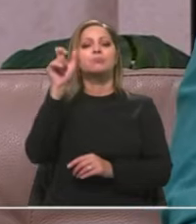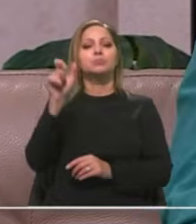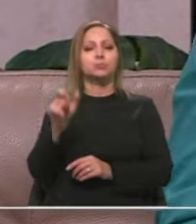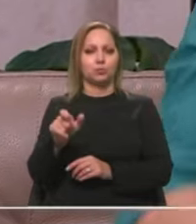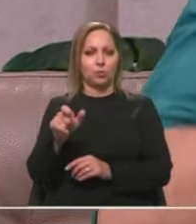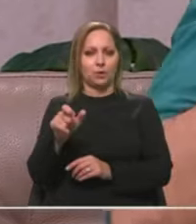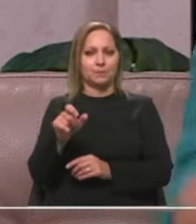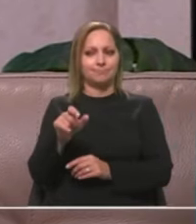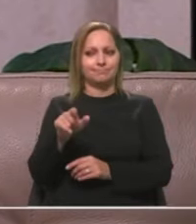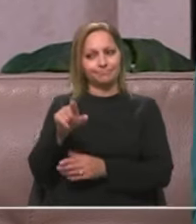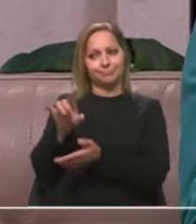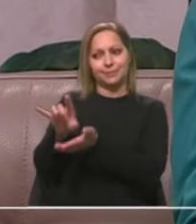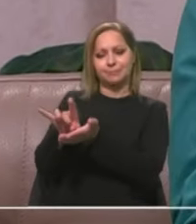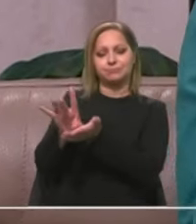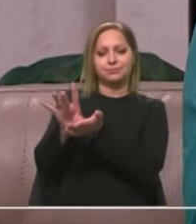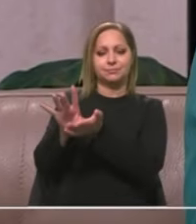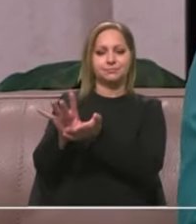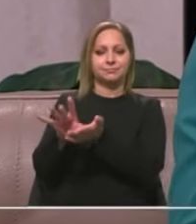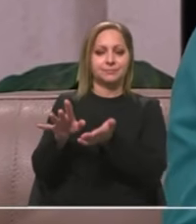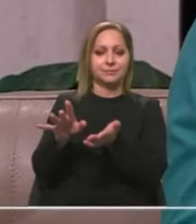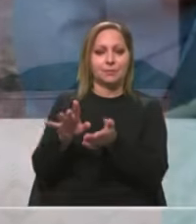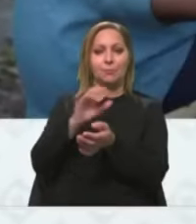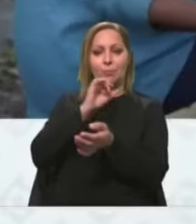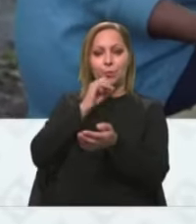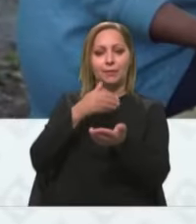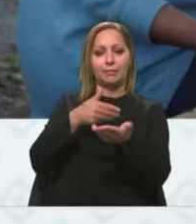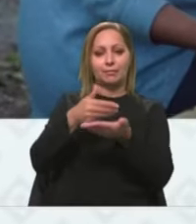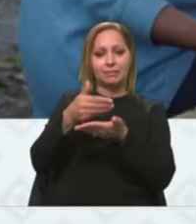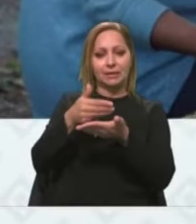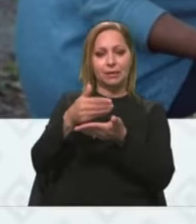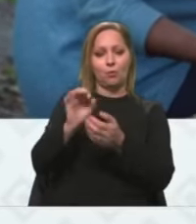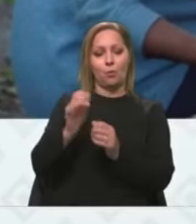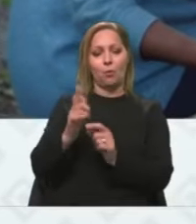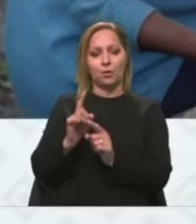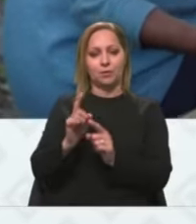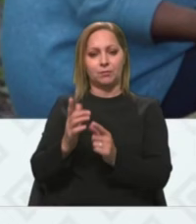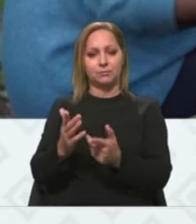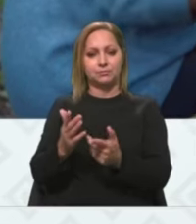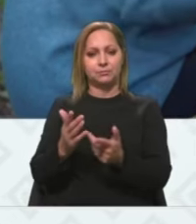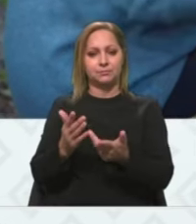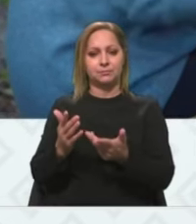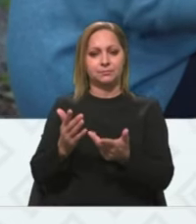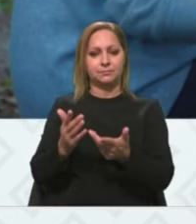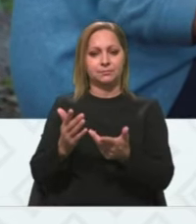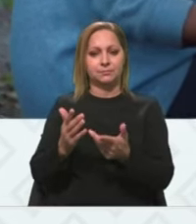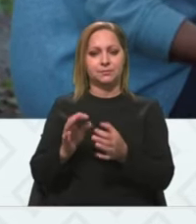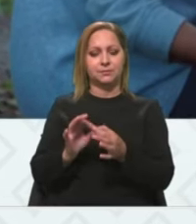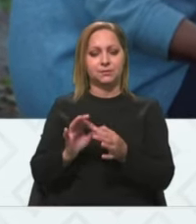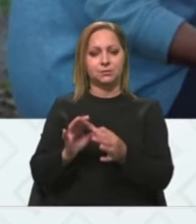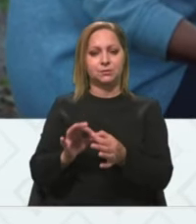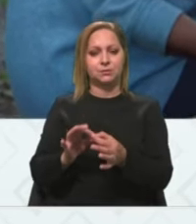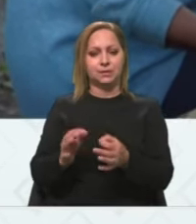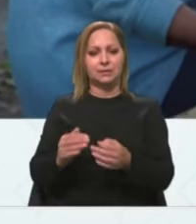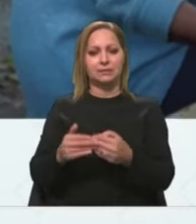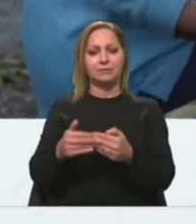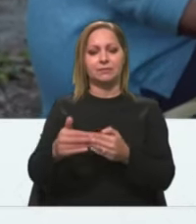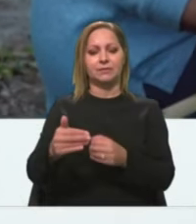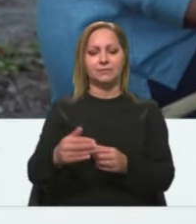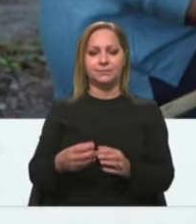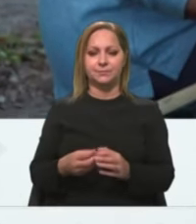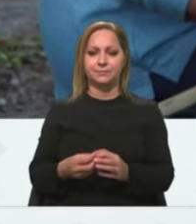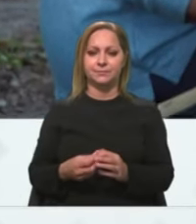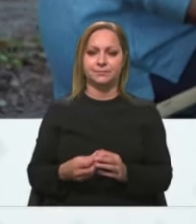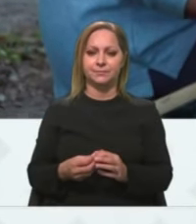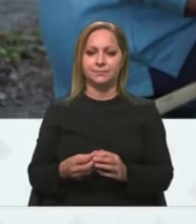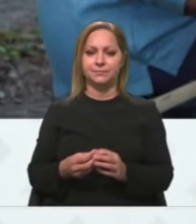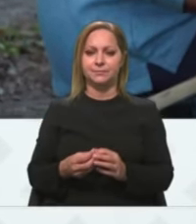prescindir de alguém, com quem ou não, se estabeleceu-lhe uma relação durante este período todo? Foi a parte